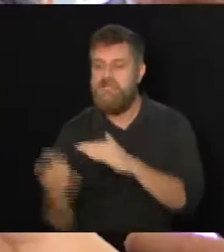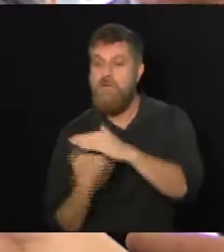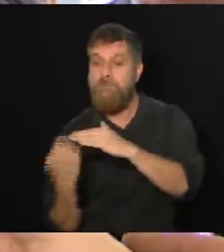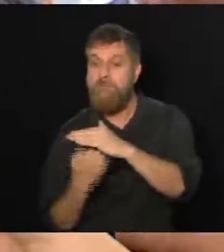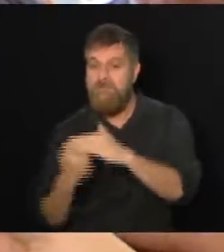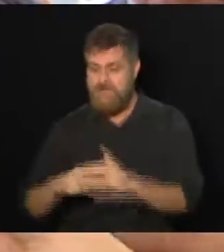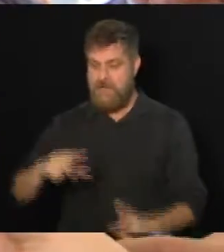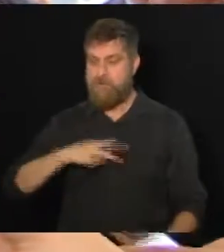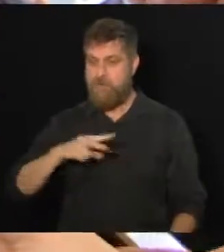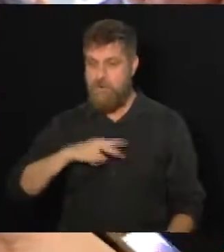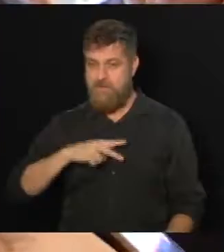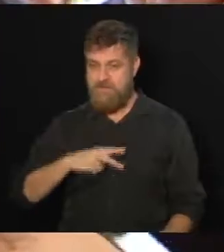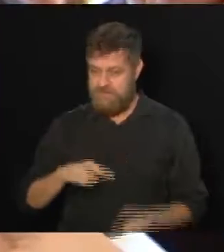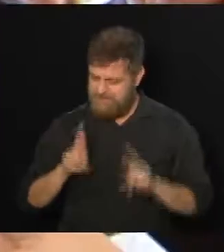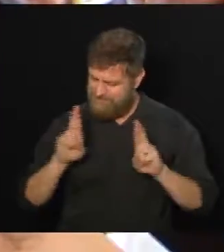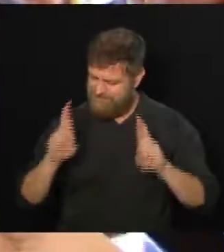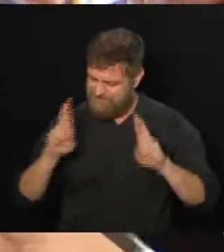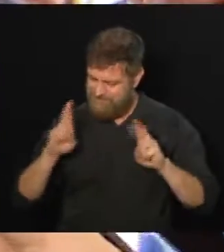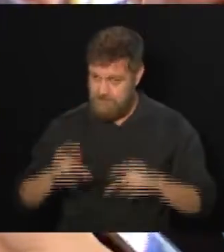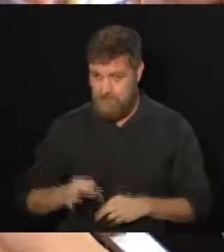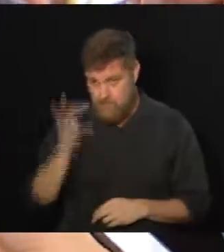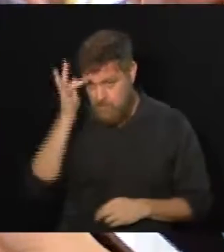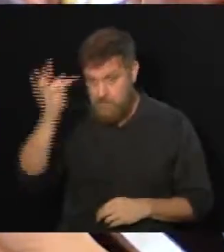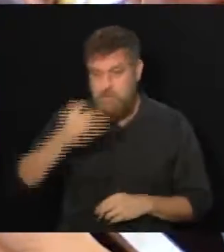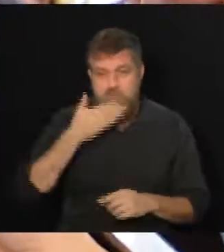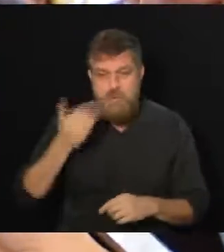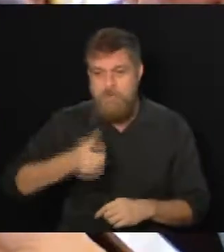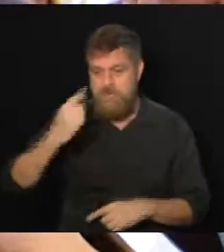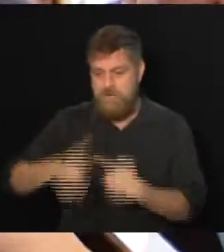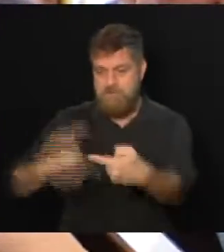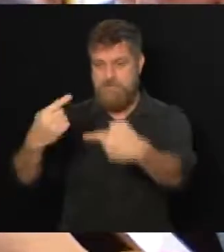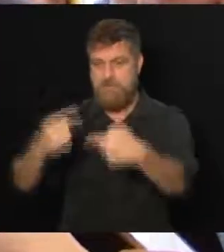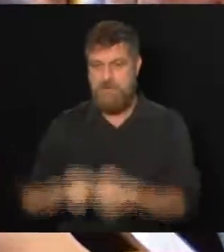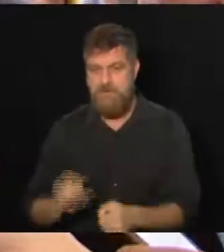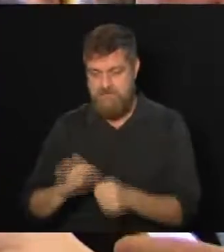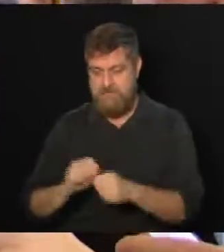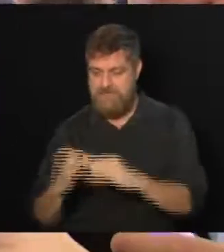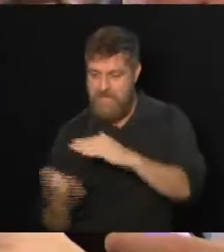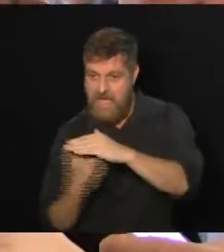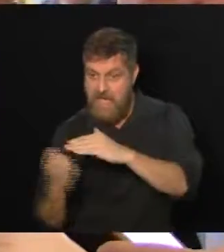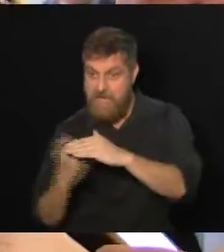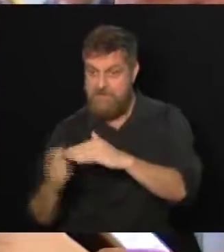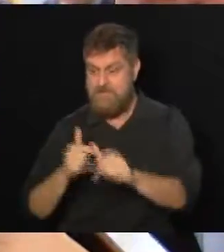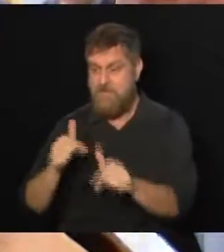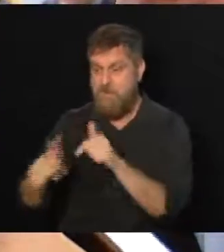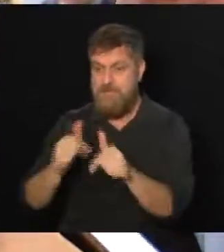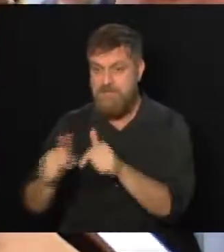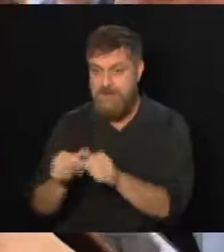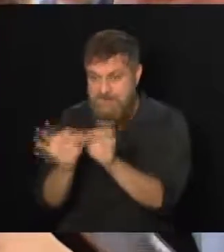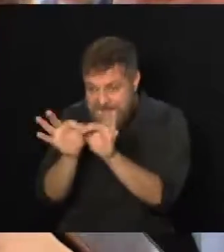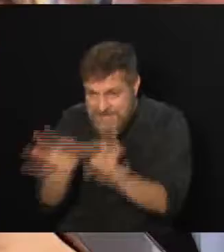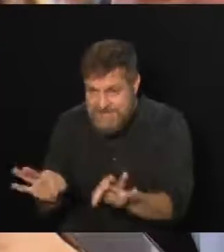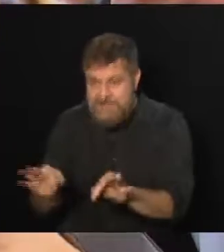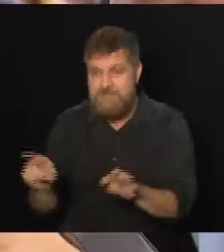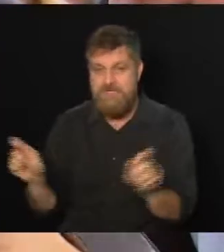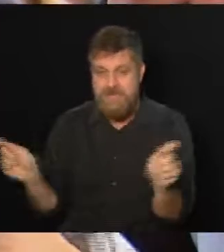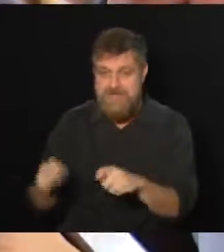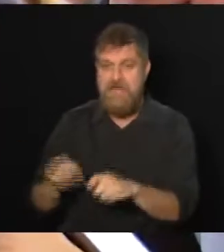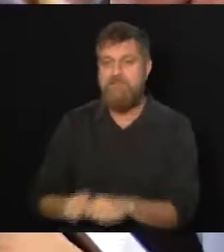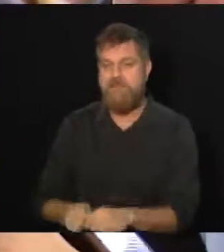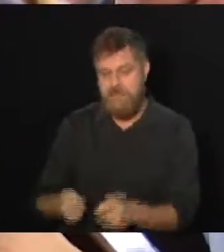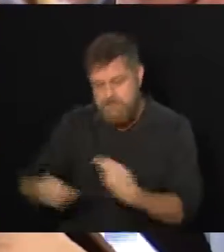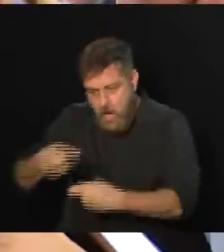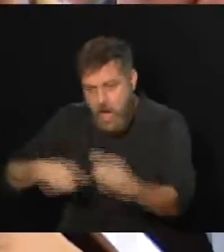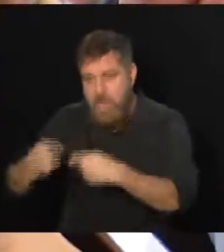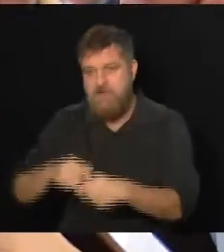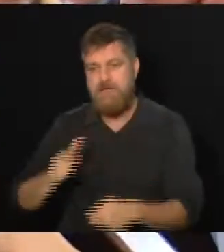que é poder ter esperança de dias melhores. Portanto, simplificando a vida do empreendedor e dando a ele condições de ter o seu negócio